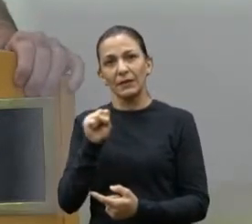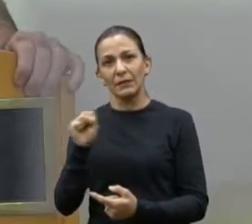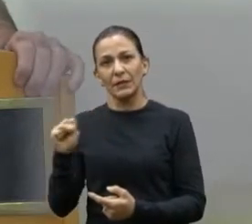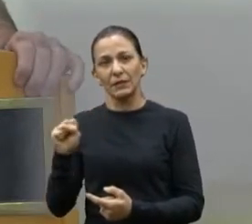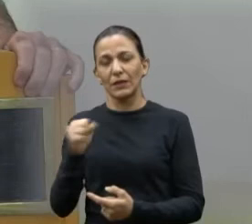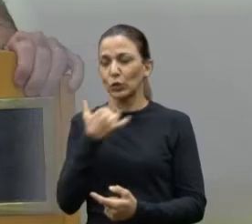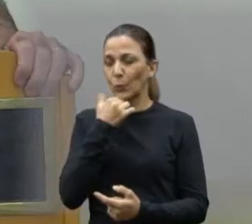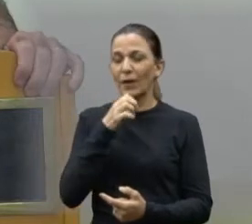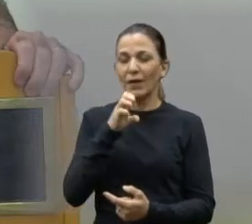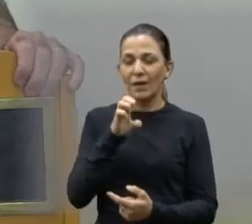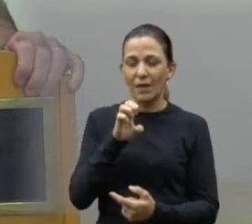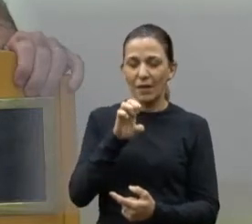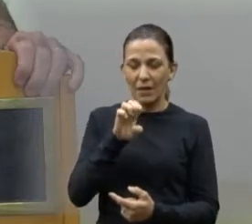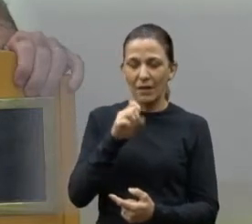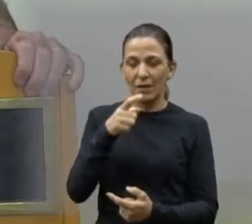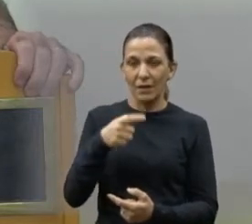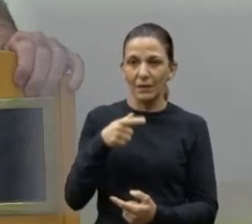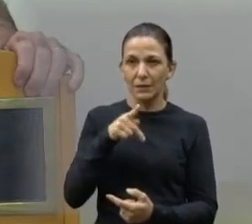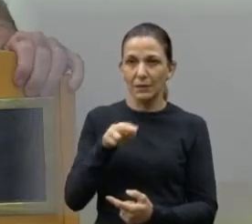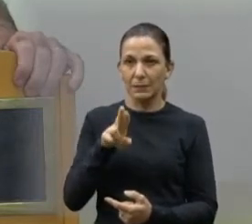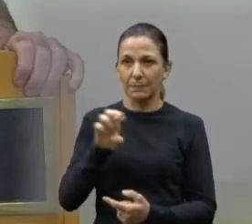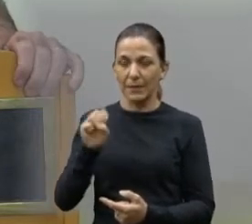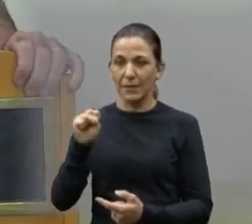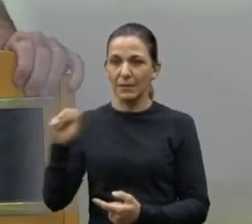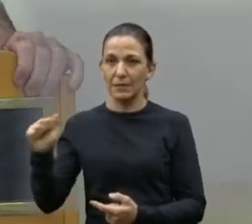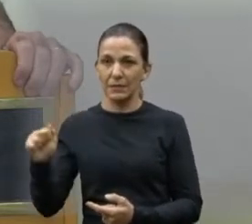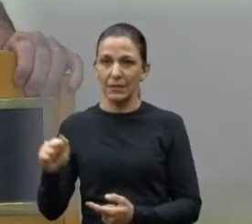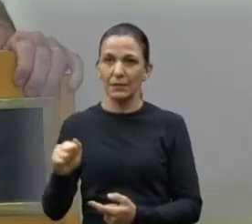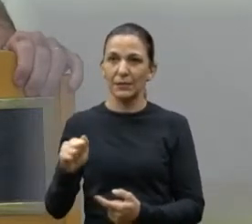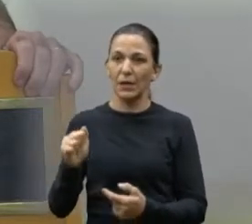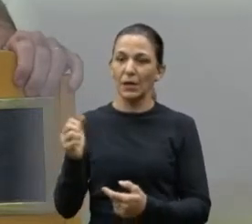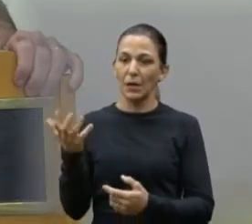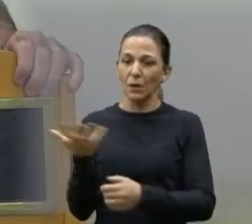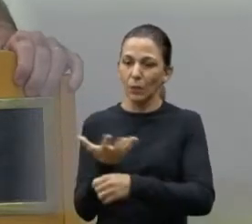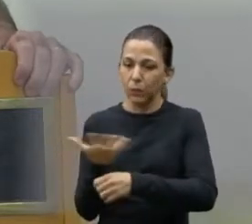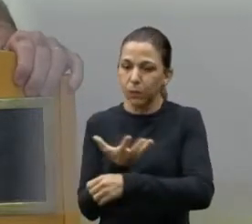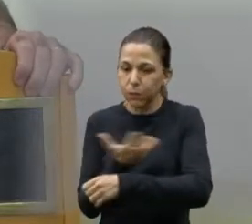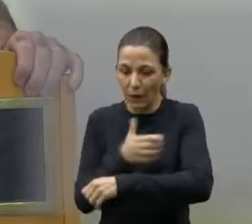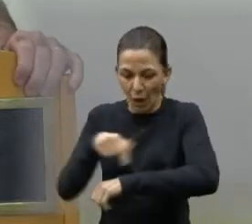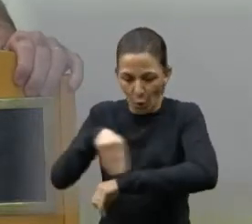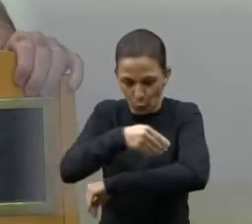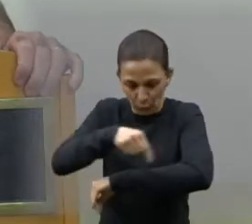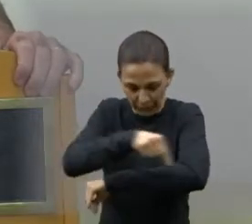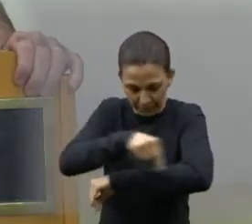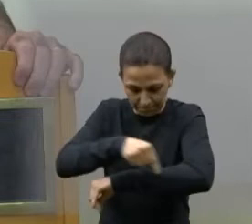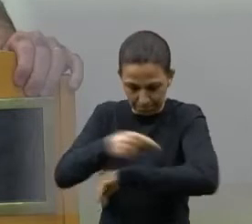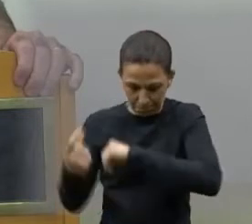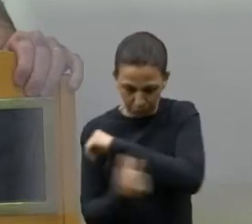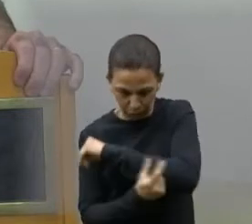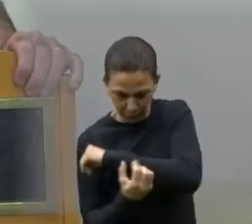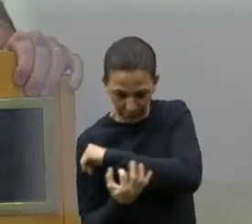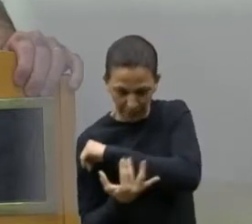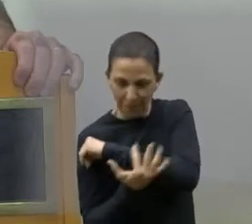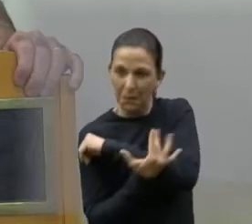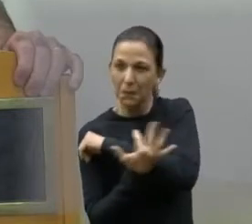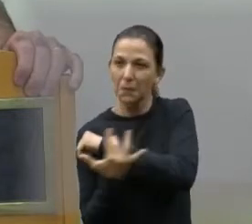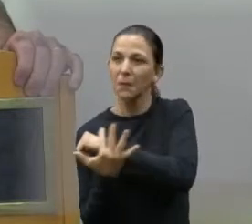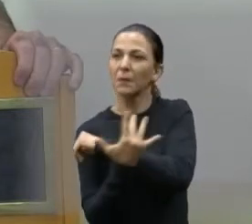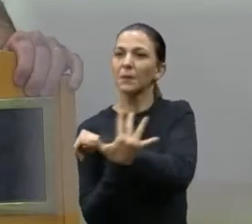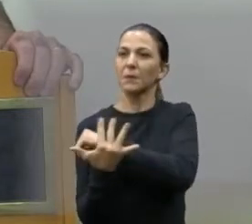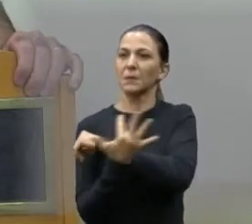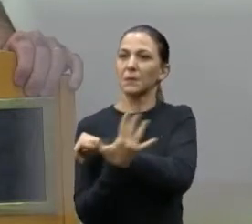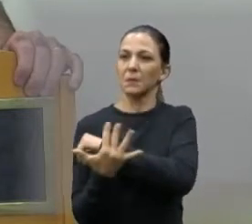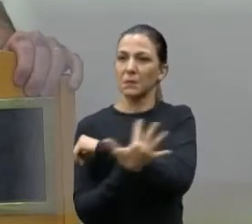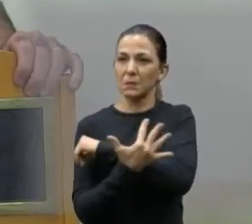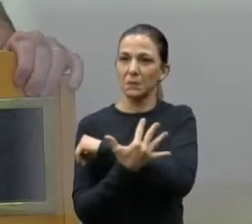semana passada não os Matos da calçada Mas os Matos da guia da Guia eu não sei